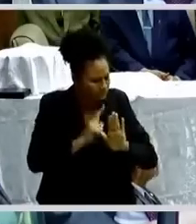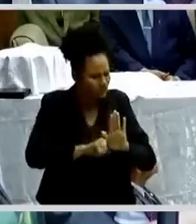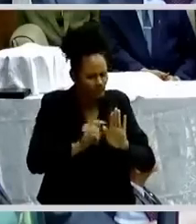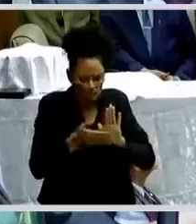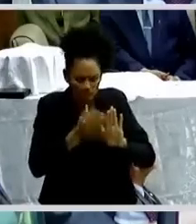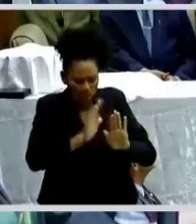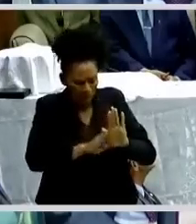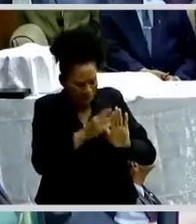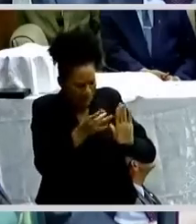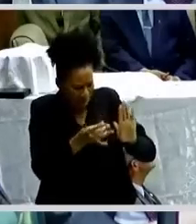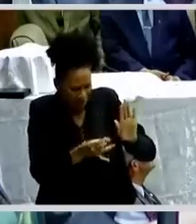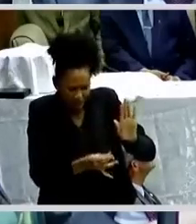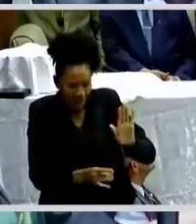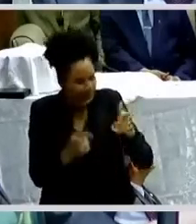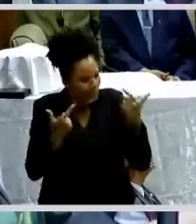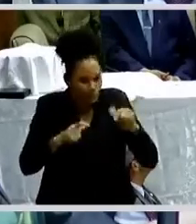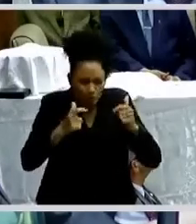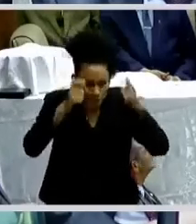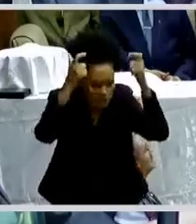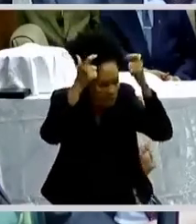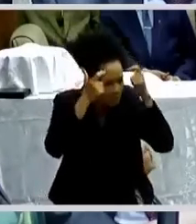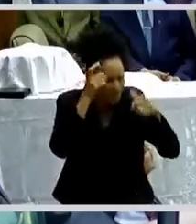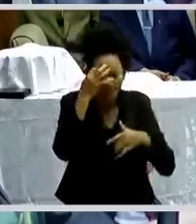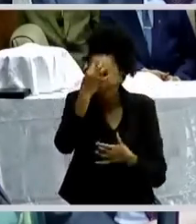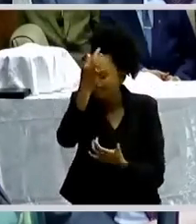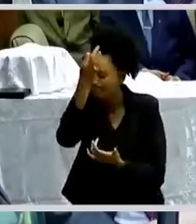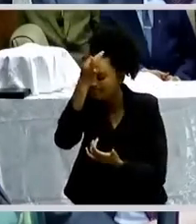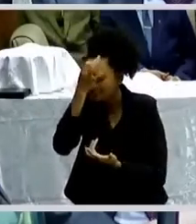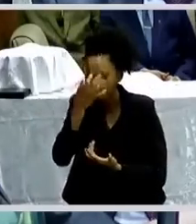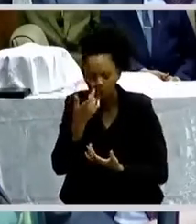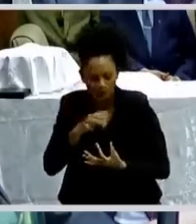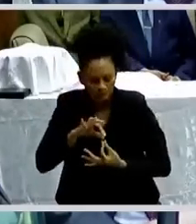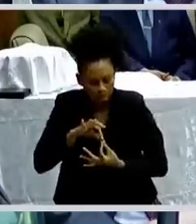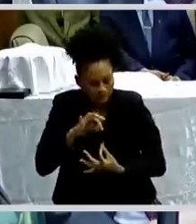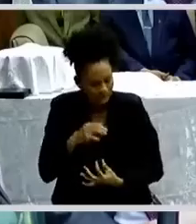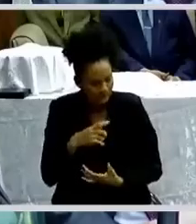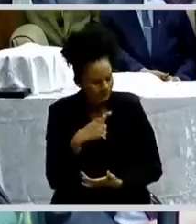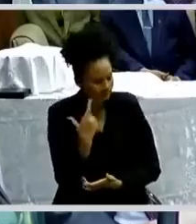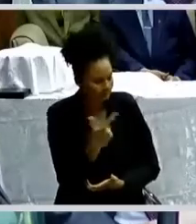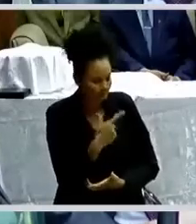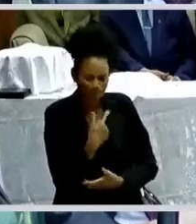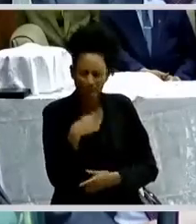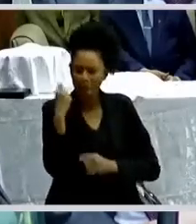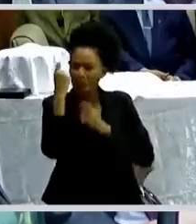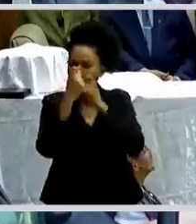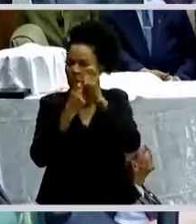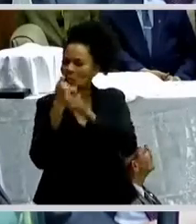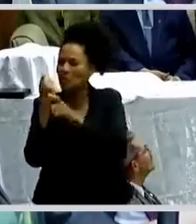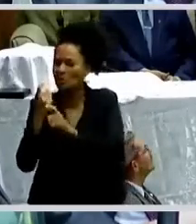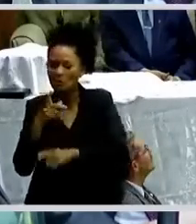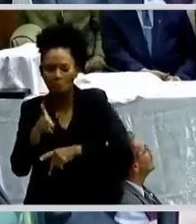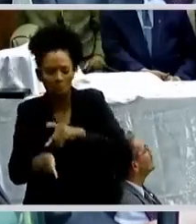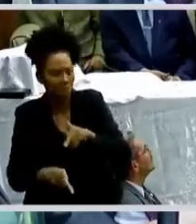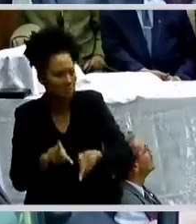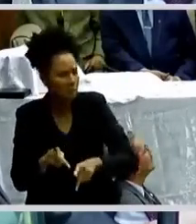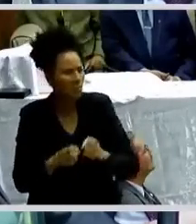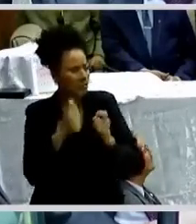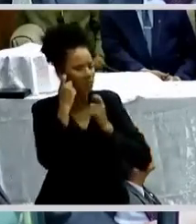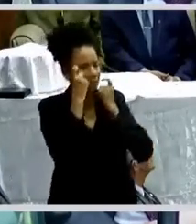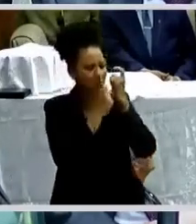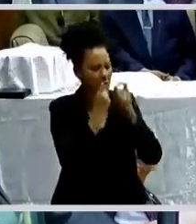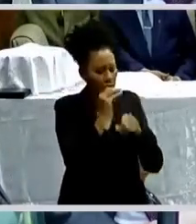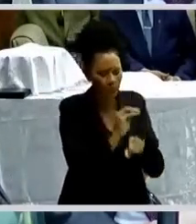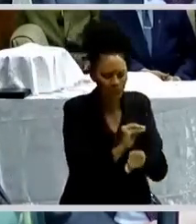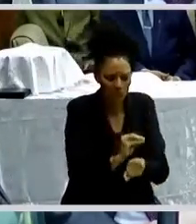um rei espiritual, que não estava preocupado com o povo, com a justiça e com o cuidado do